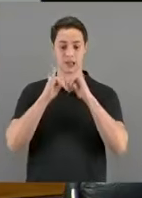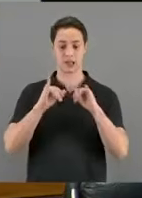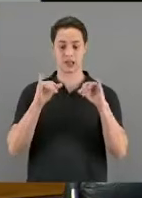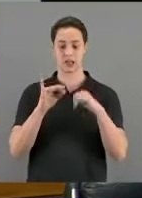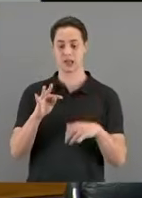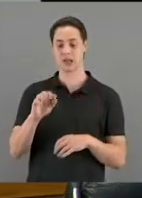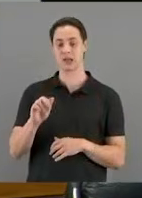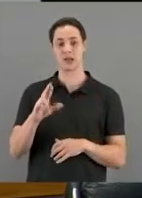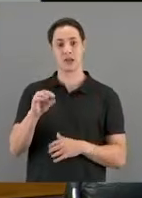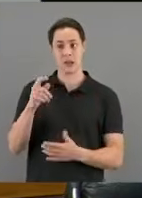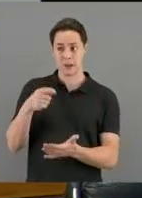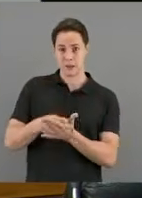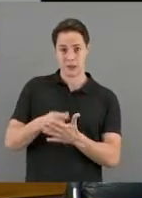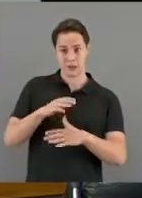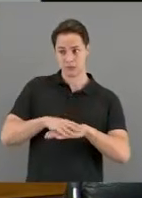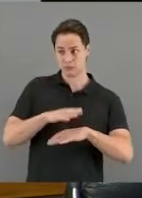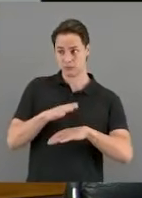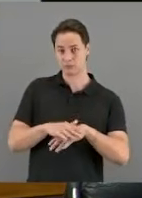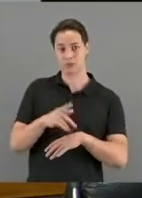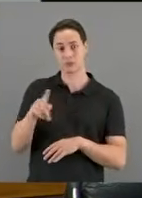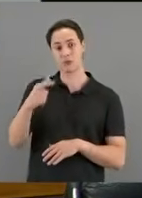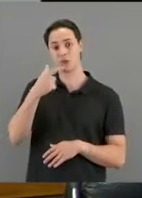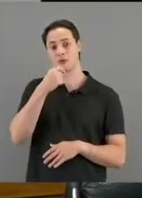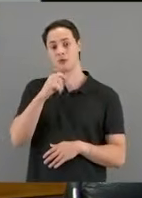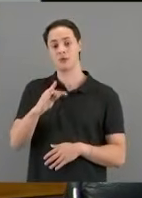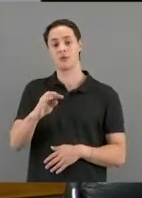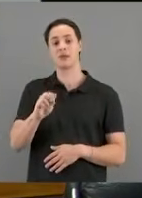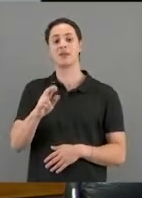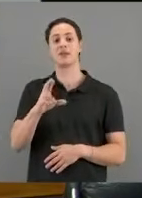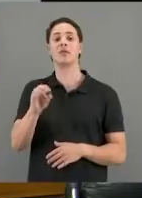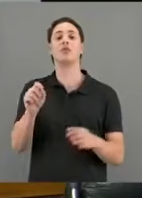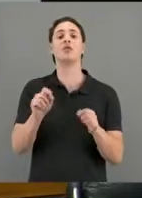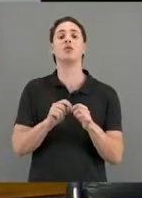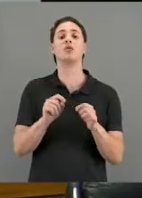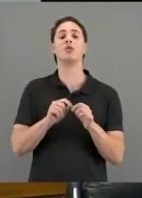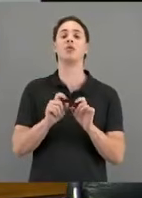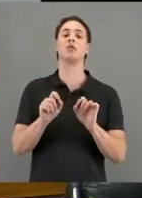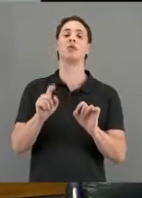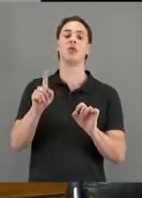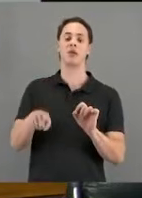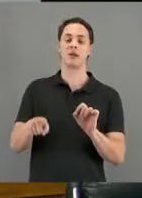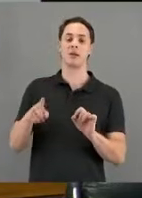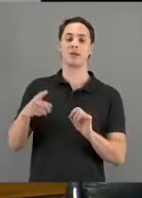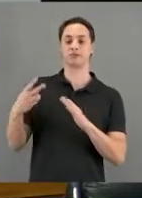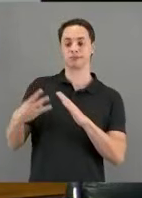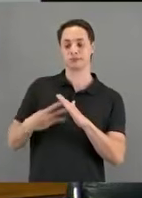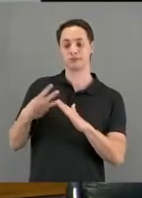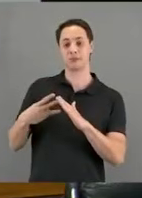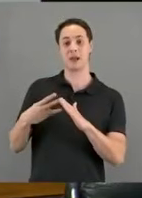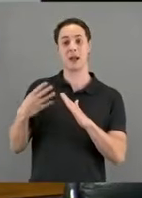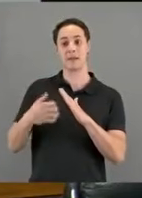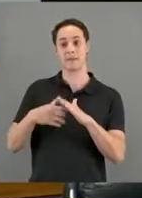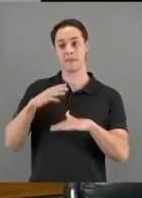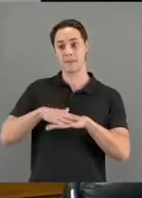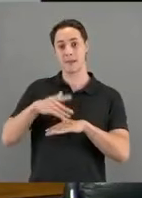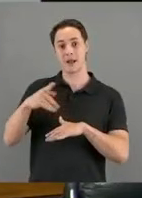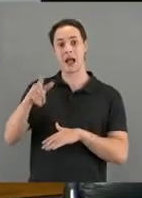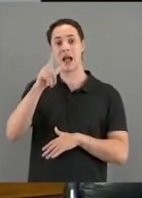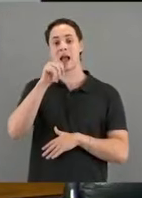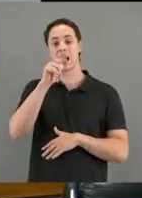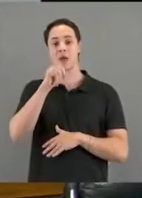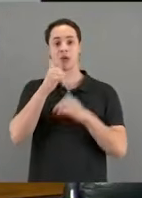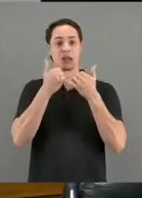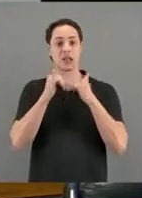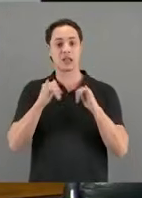por eles. O Tarcísio resolve privatizar a empresa metropolitana de águas e energia elétrica.